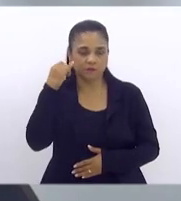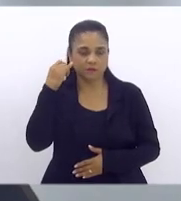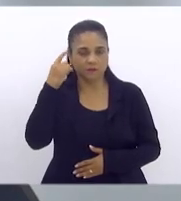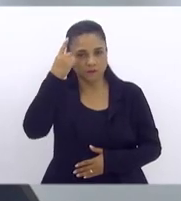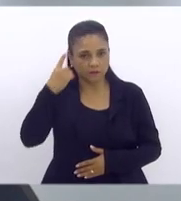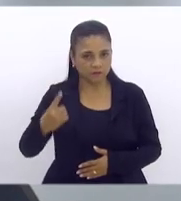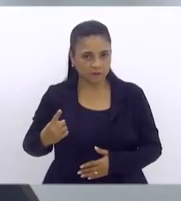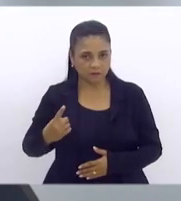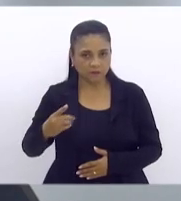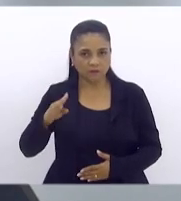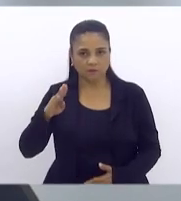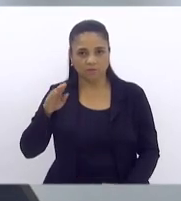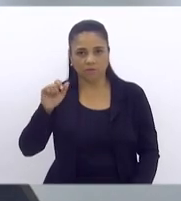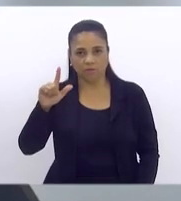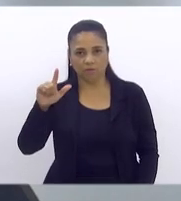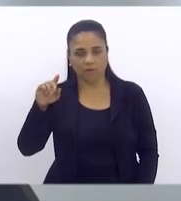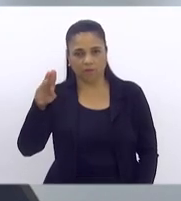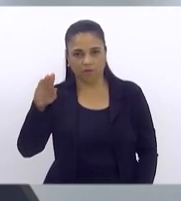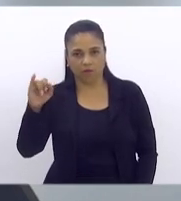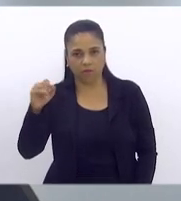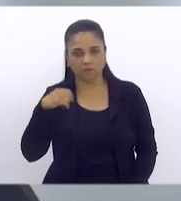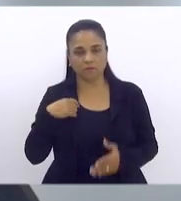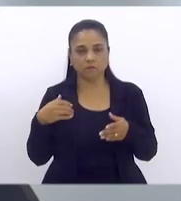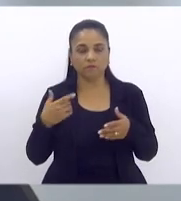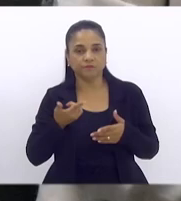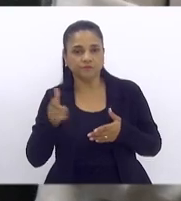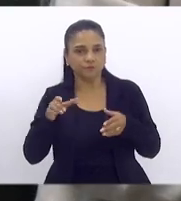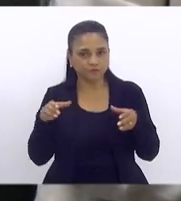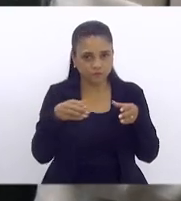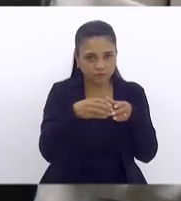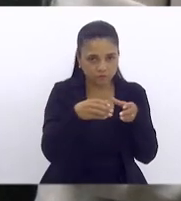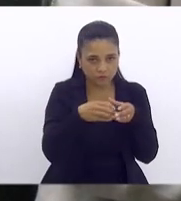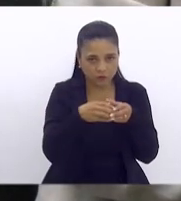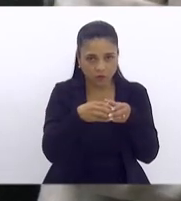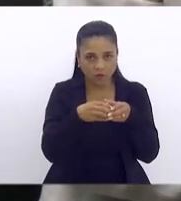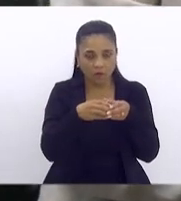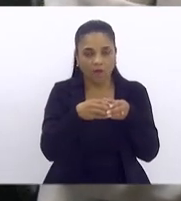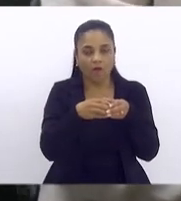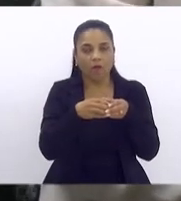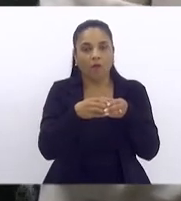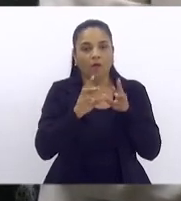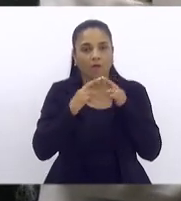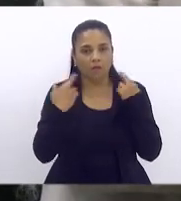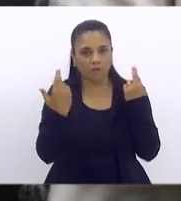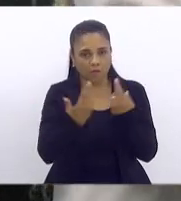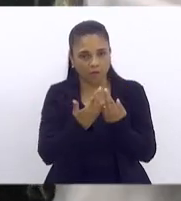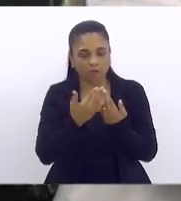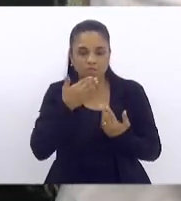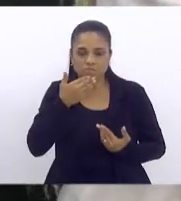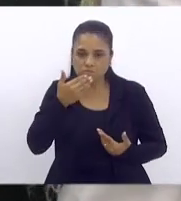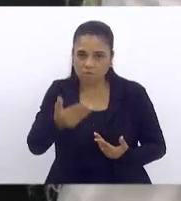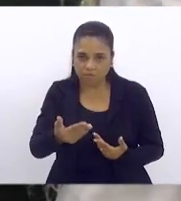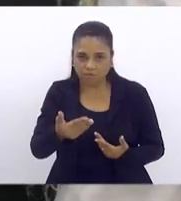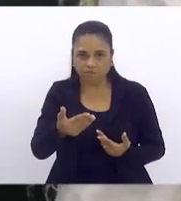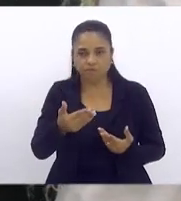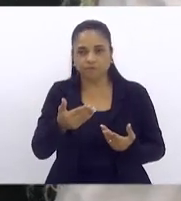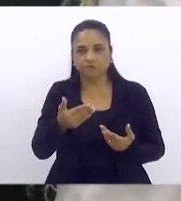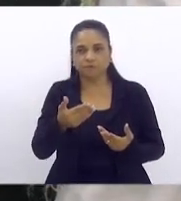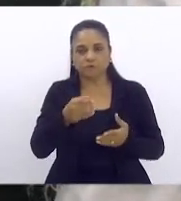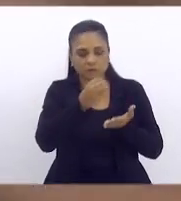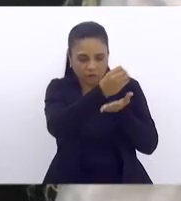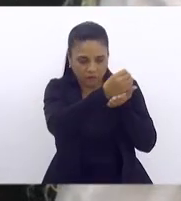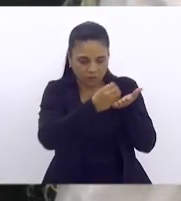que outros grupos façam parte das oitivas, o senhor pode nos fornecer um